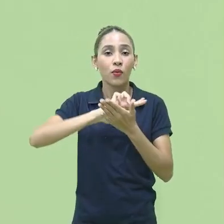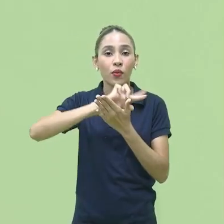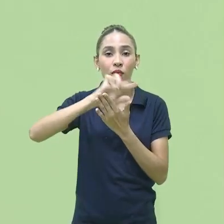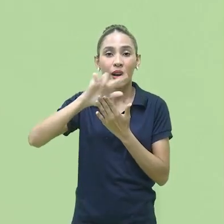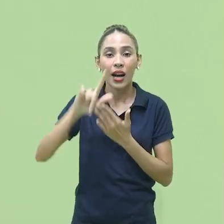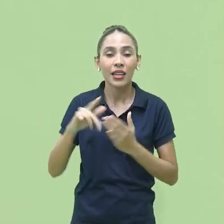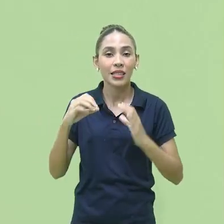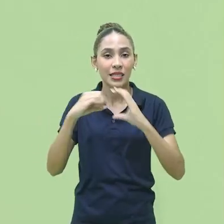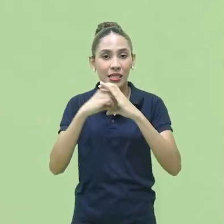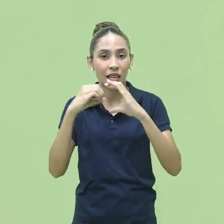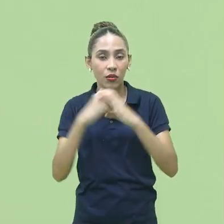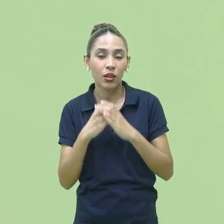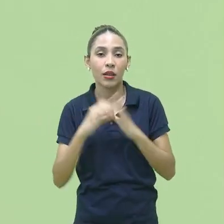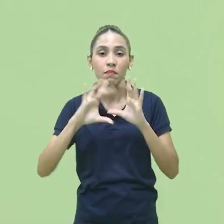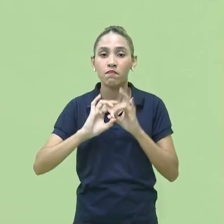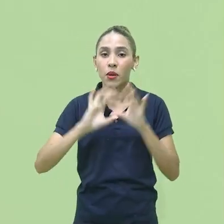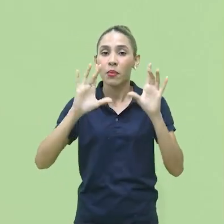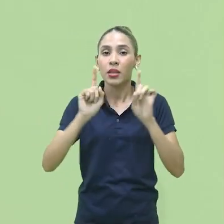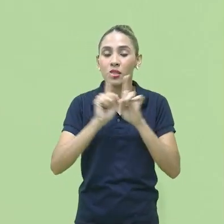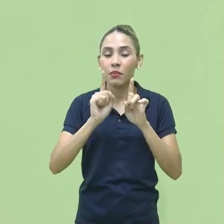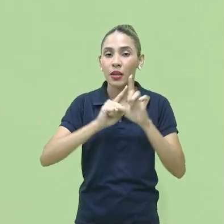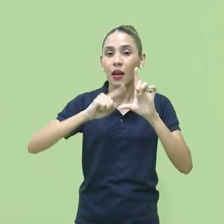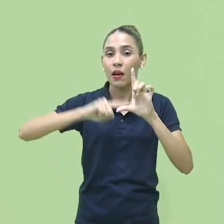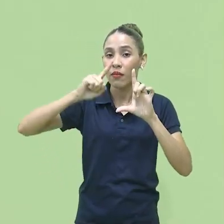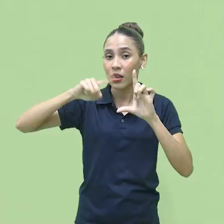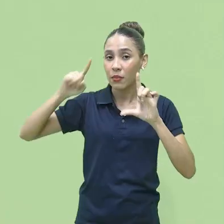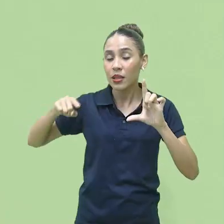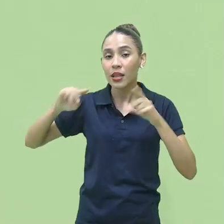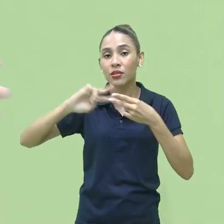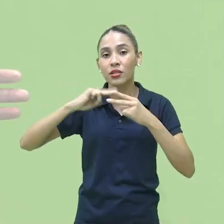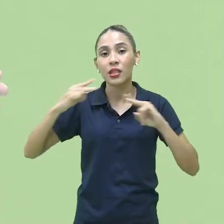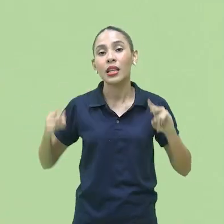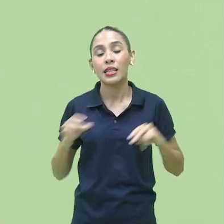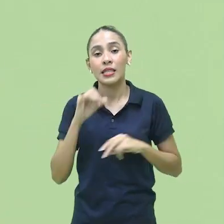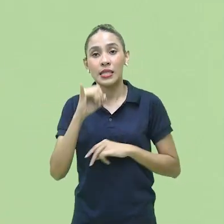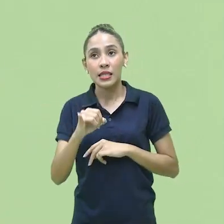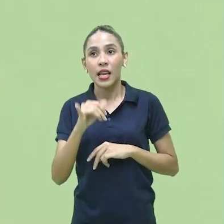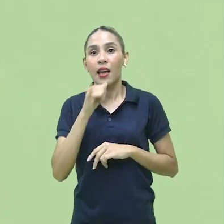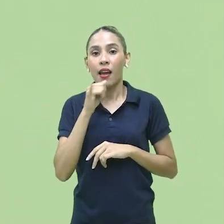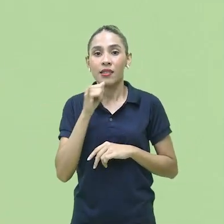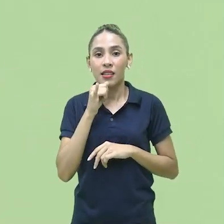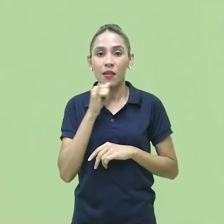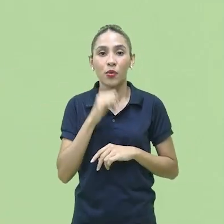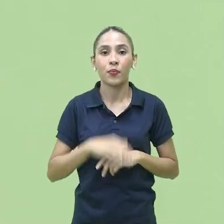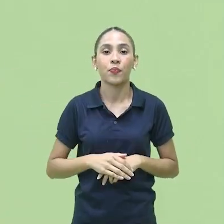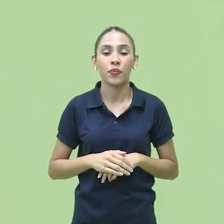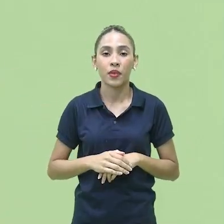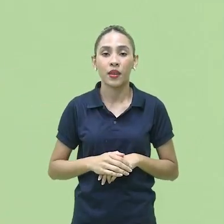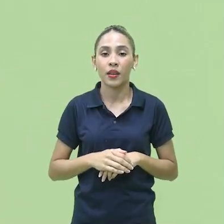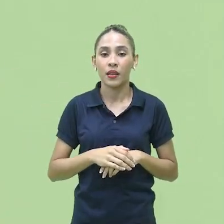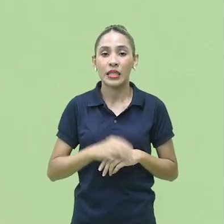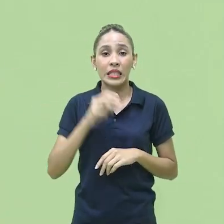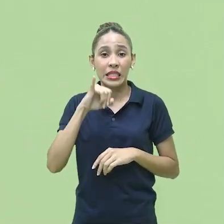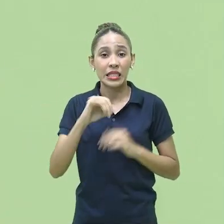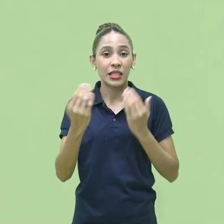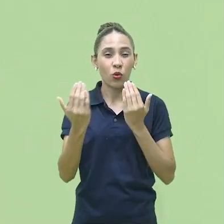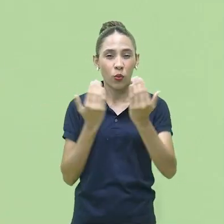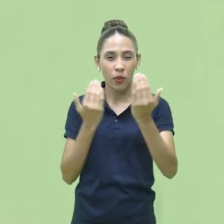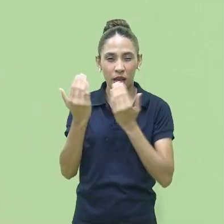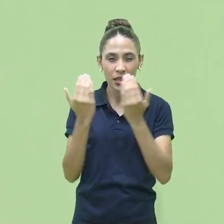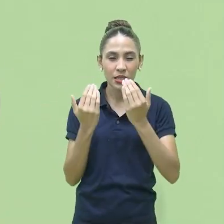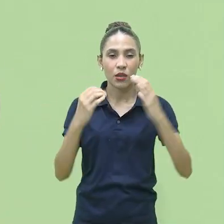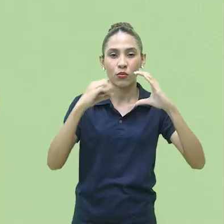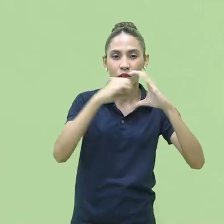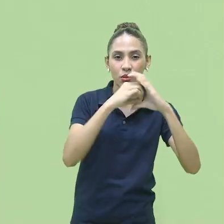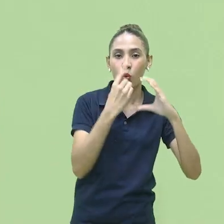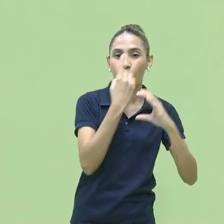multicelular, que permite essa questão da variabilidade genética, se ele fosse assim infinitamente menor, fazendo uma comparação de um multicelular